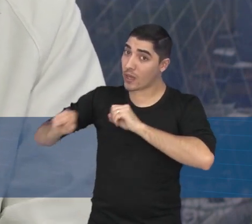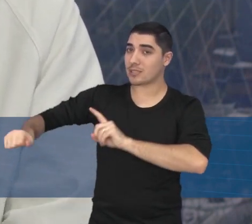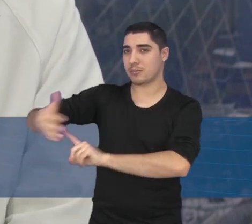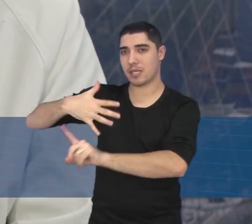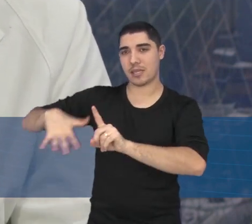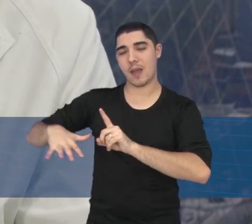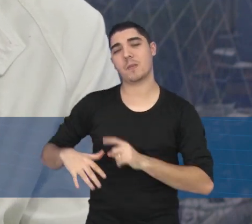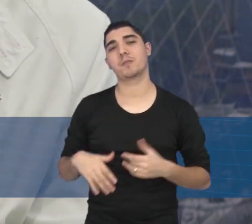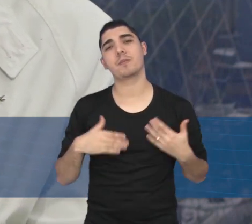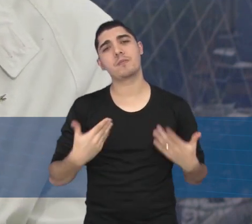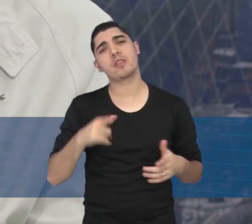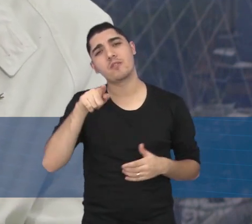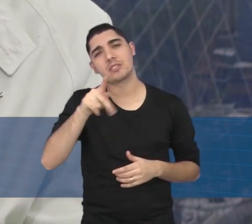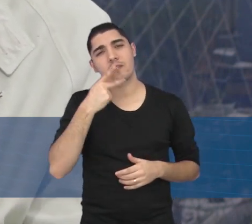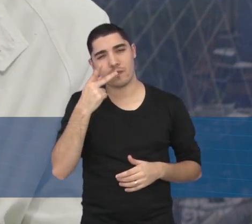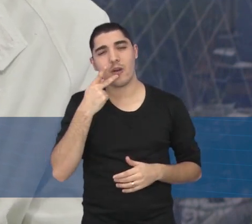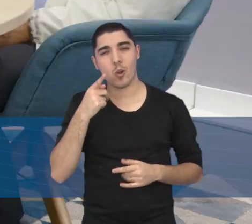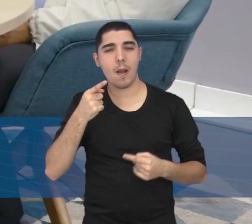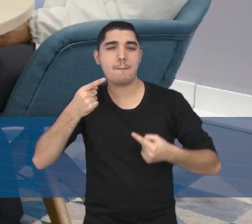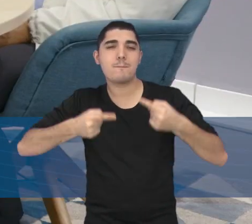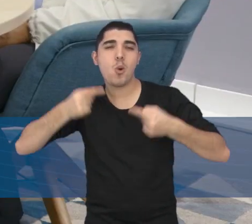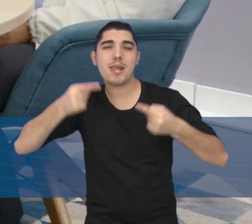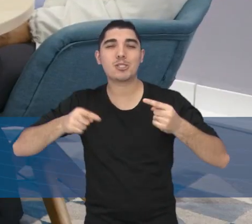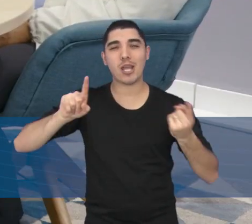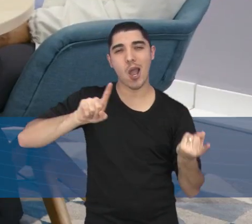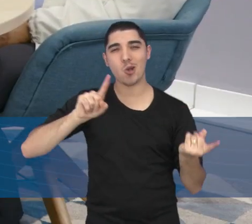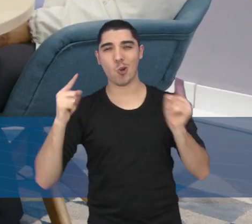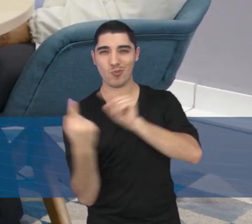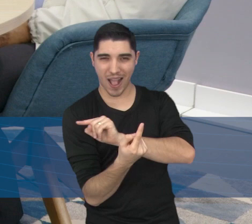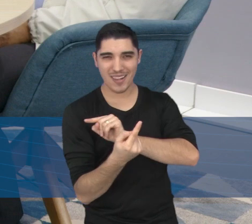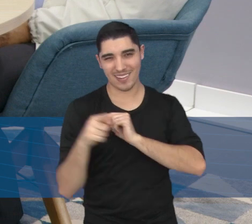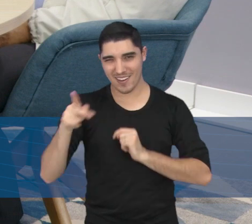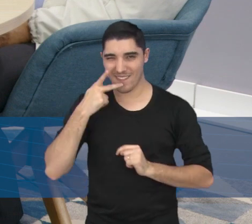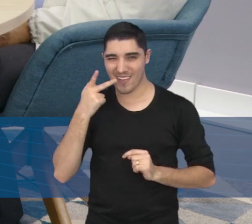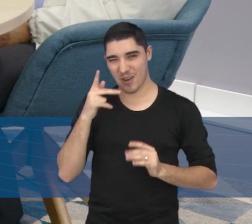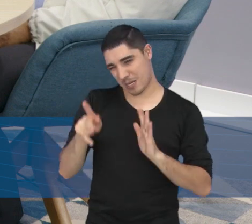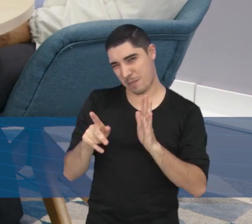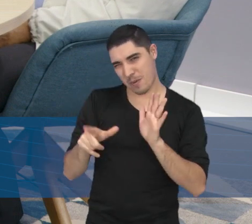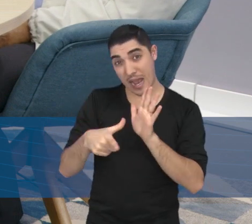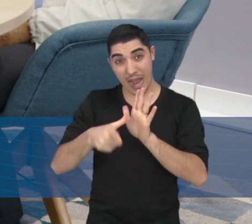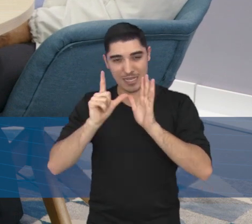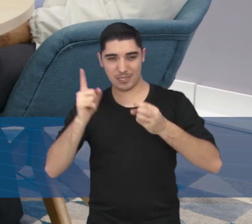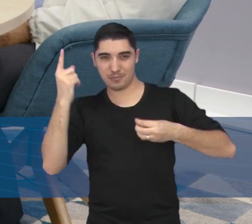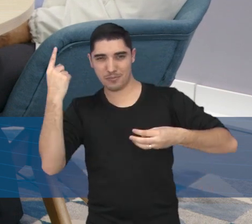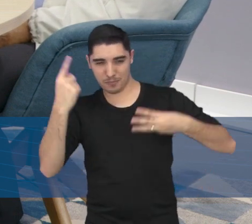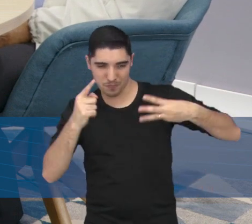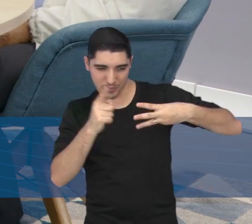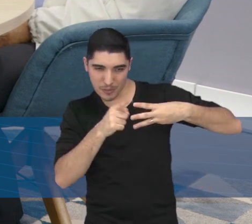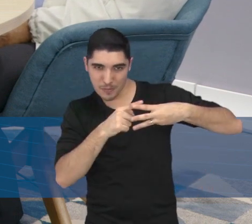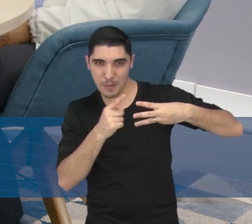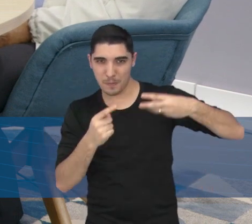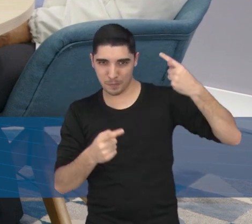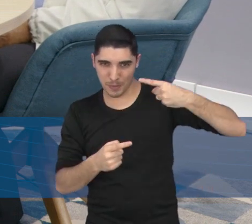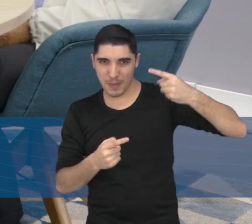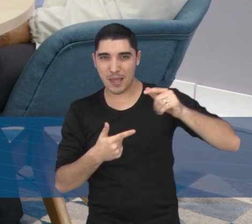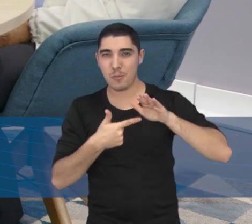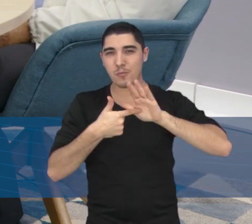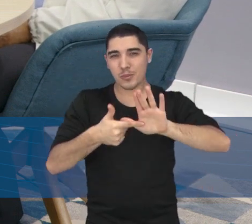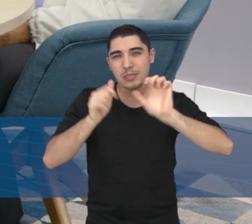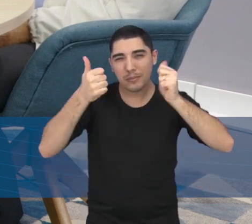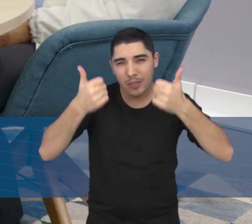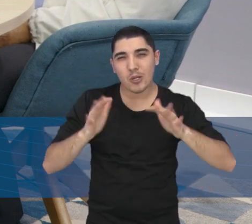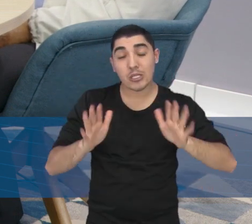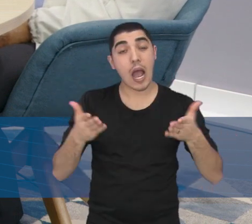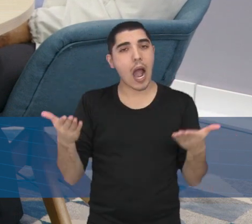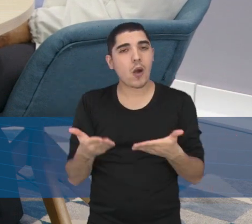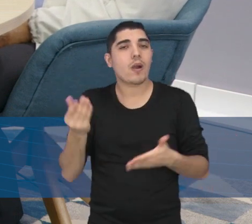Nabuco tocou na questão da logística reversa, que a gente já mencionou um pouquinho no primeiro bloco, mas eu acho que para ficar um pouco mais explicado,